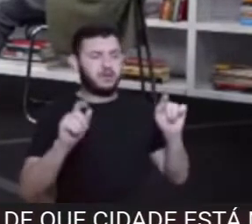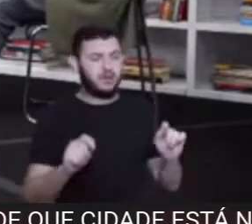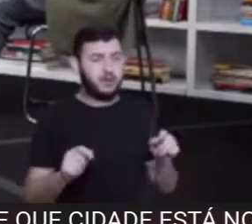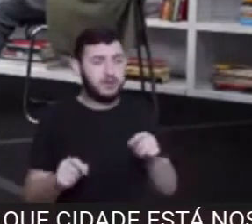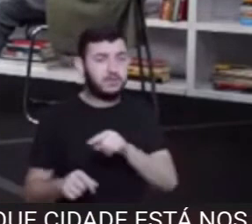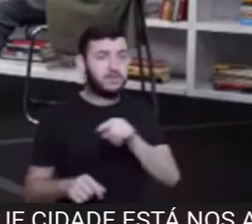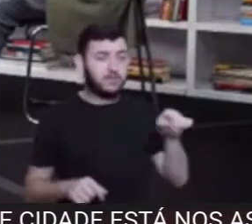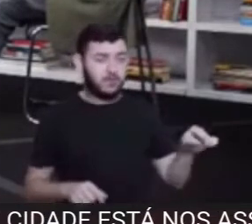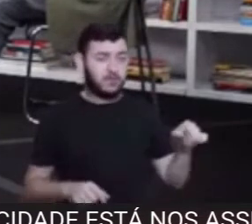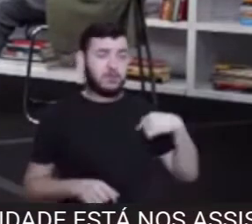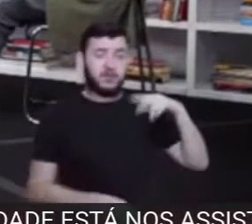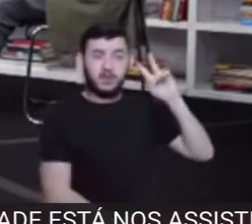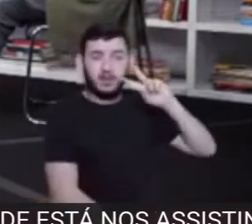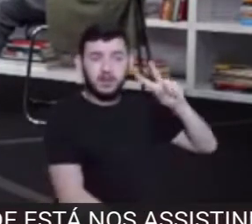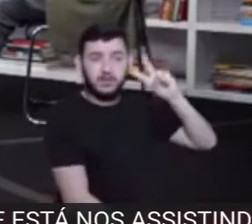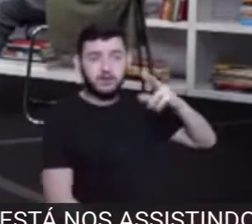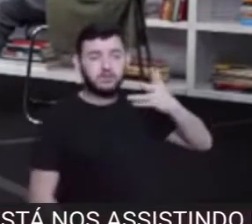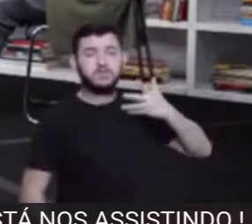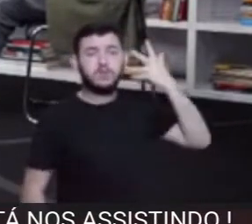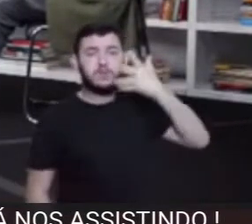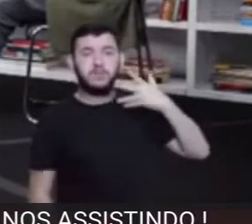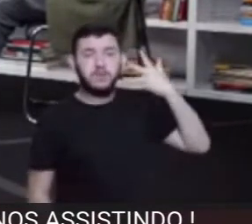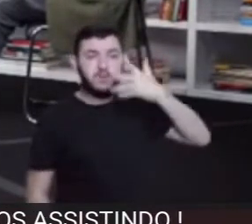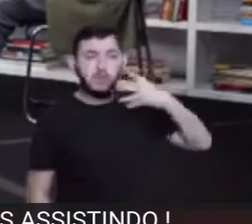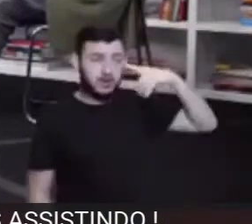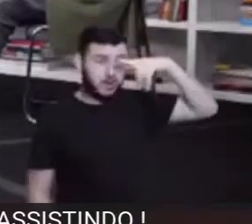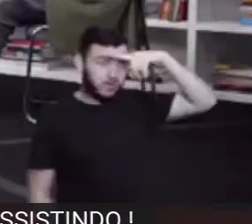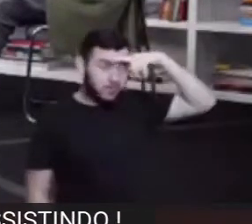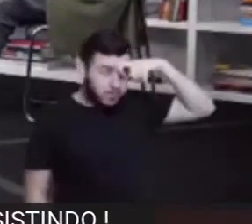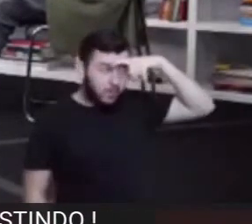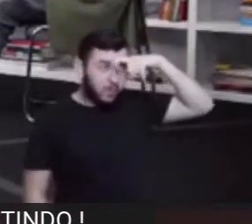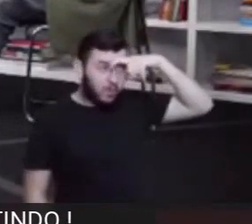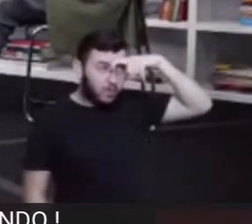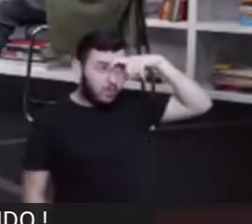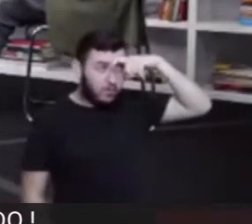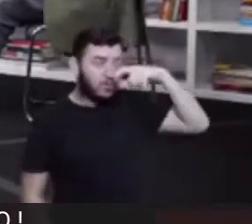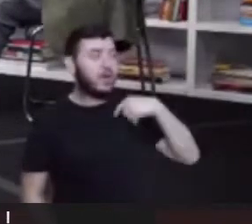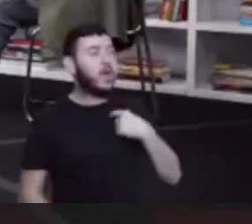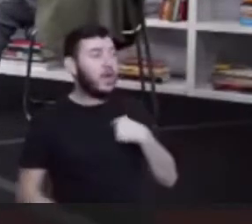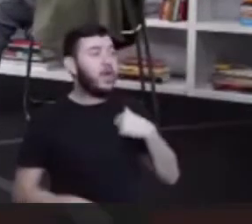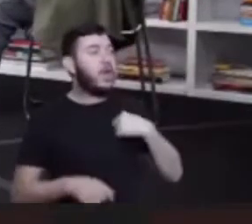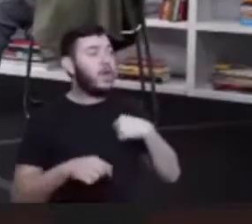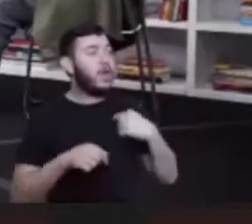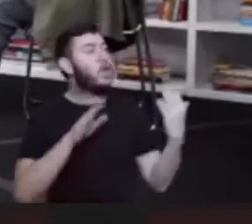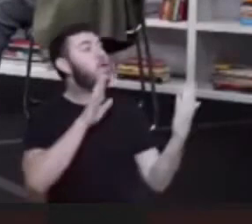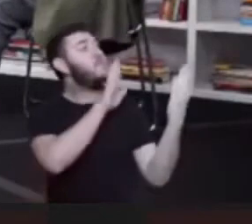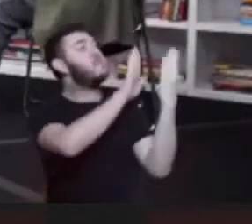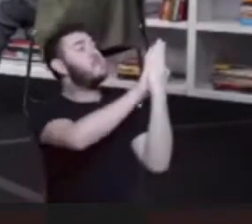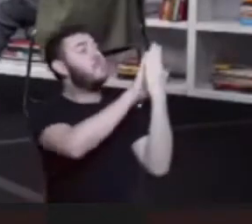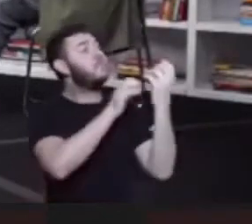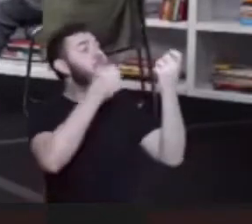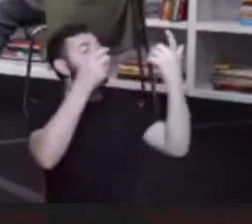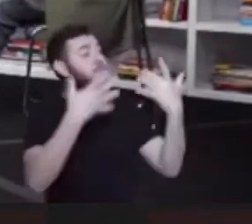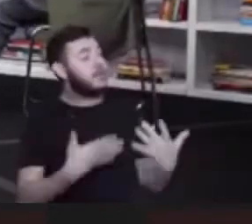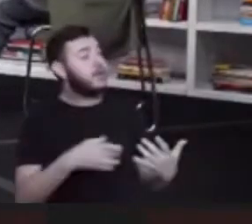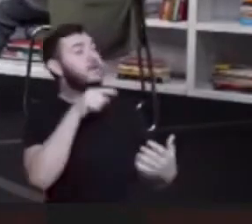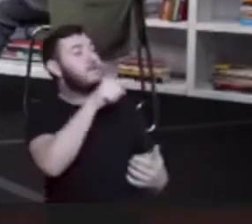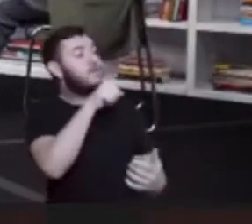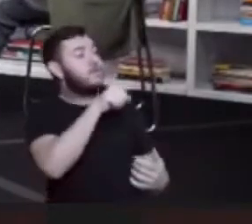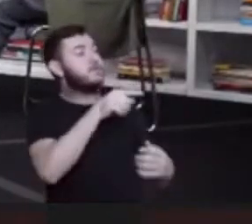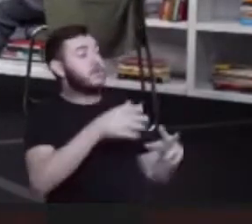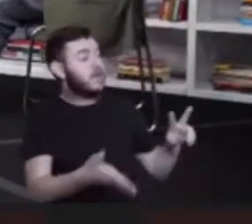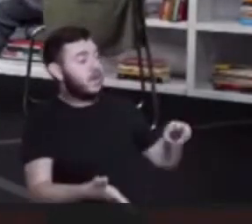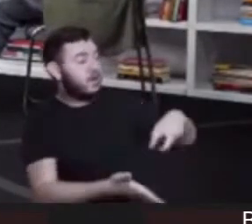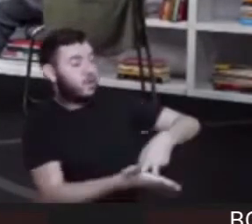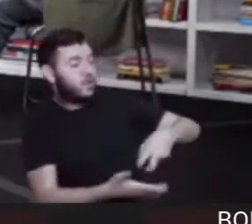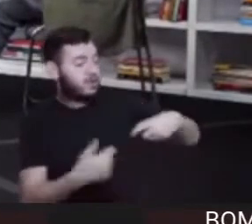Moro, eu olhei na cara do Moro e falei para o Moro, você está condenado a me condenar porque você